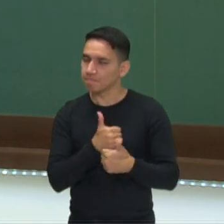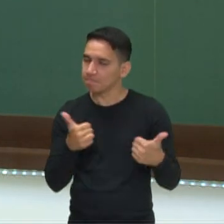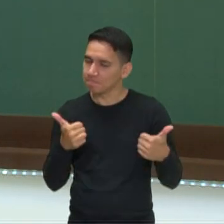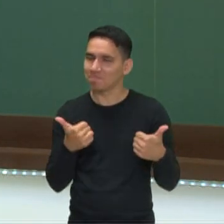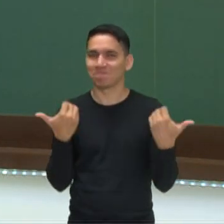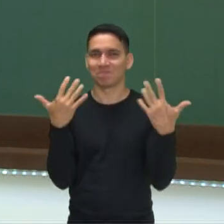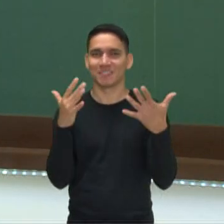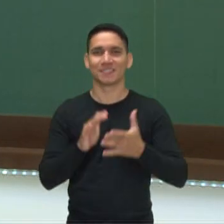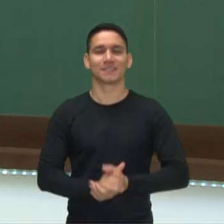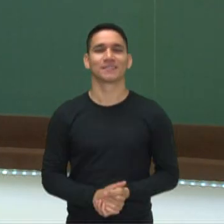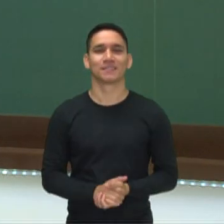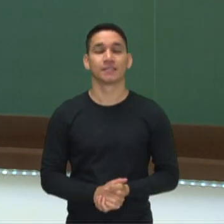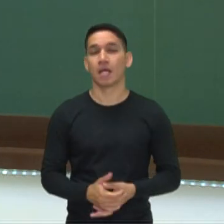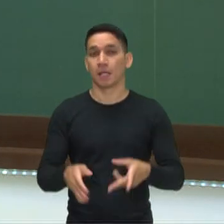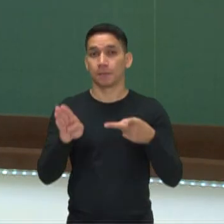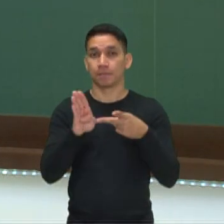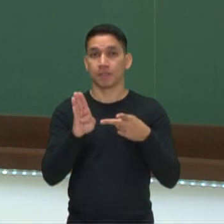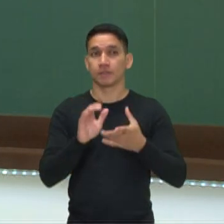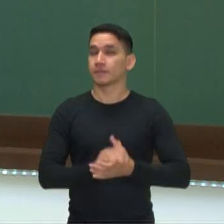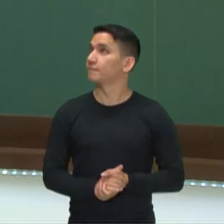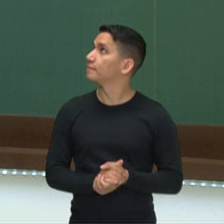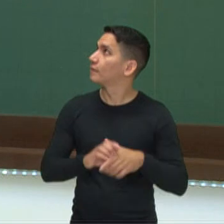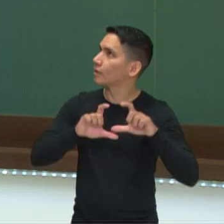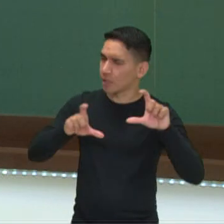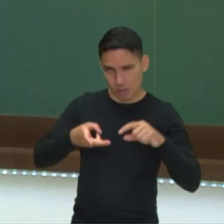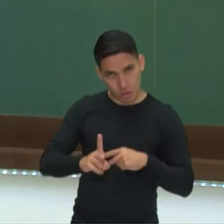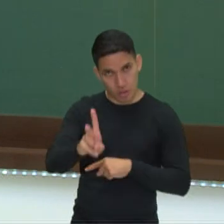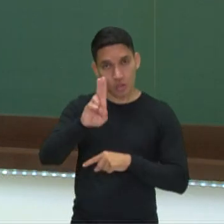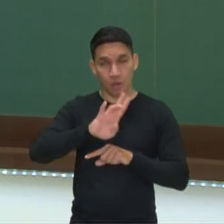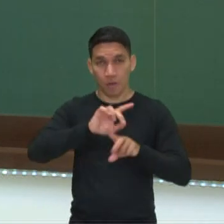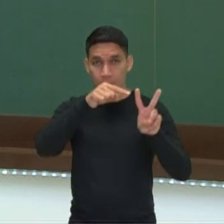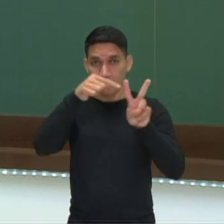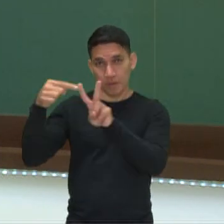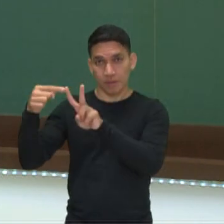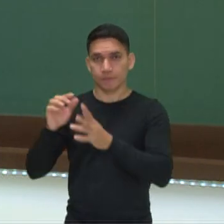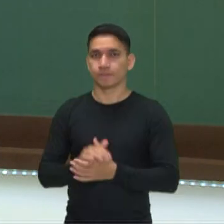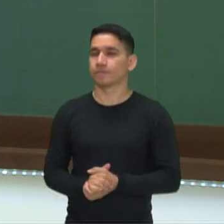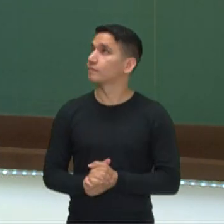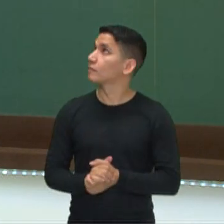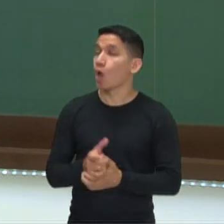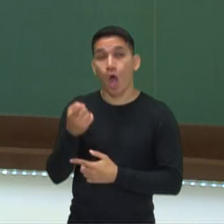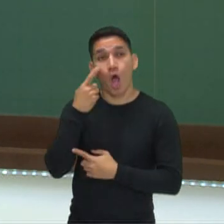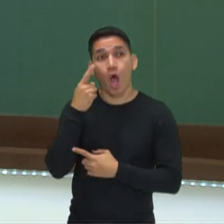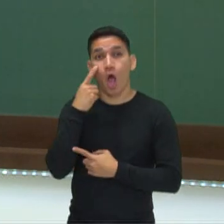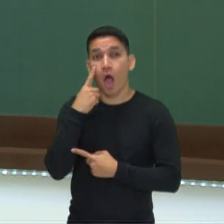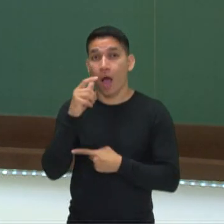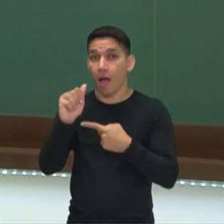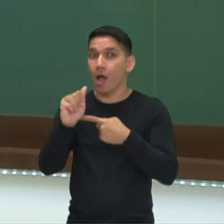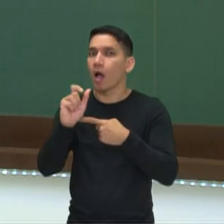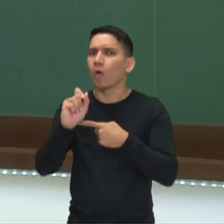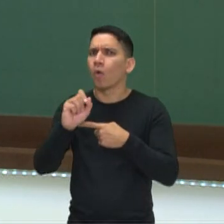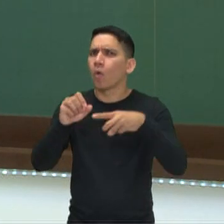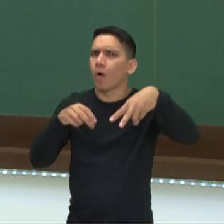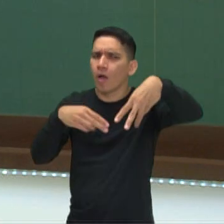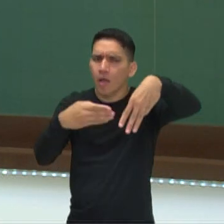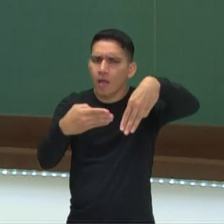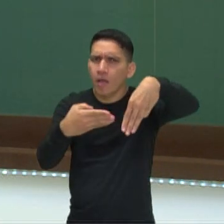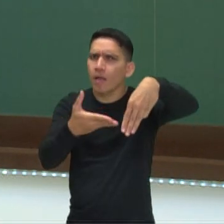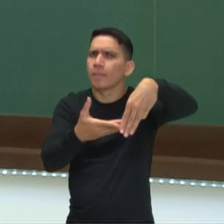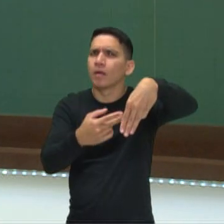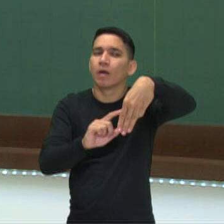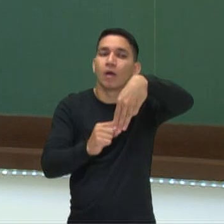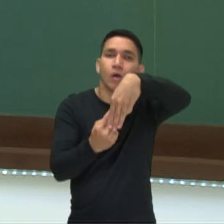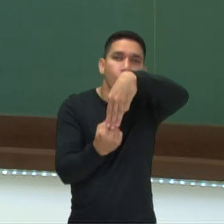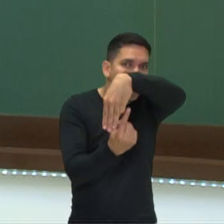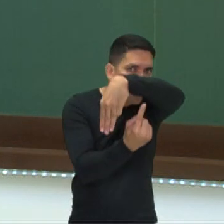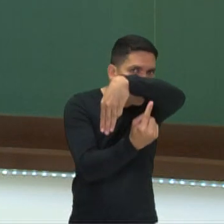Muito bem. E a segunda, vamos de novo em Bhaskara. O A, ó o fantasminha, tem um número ali sim. O A é